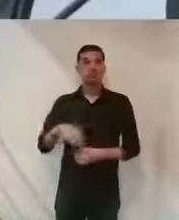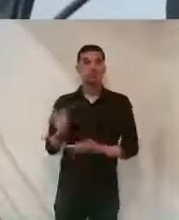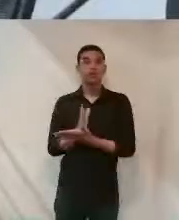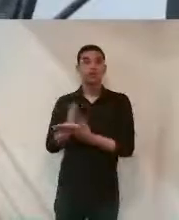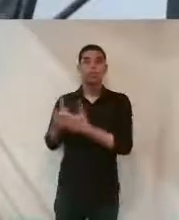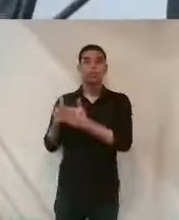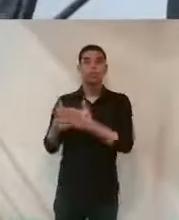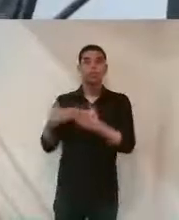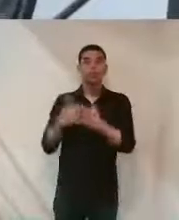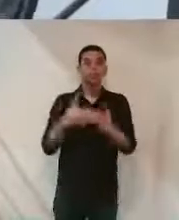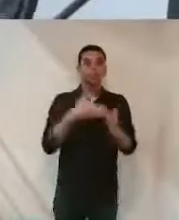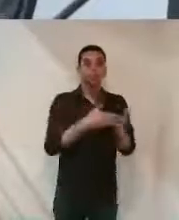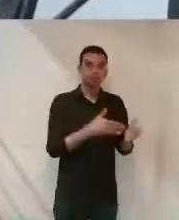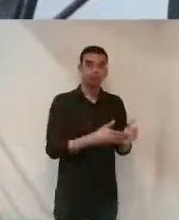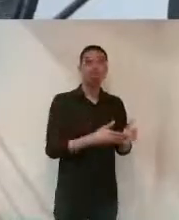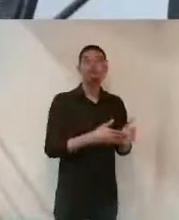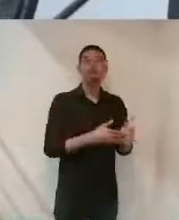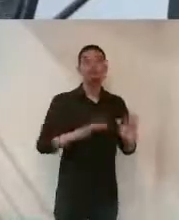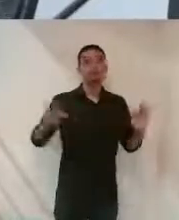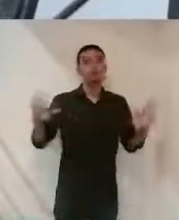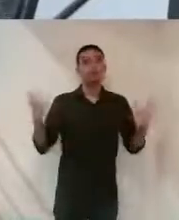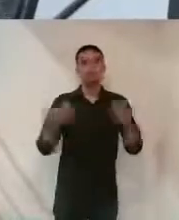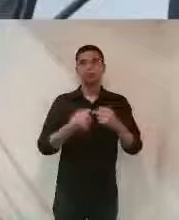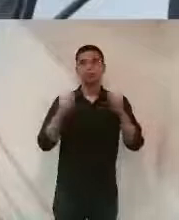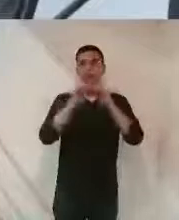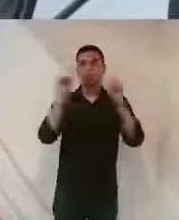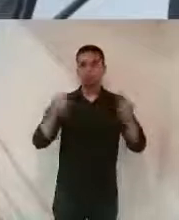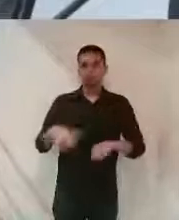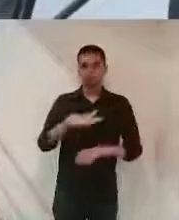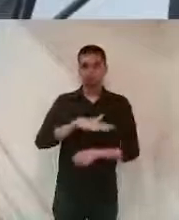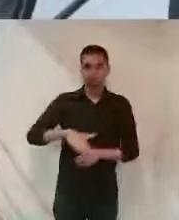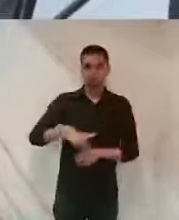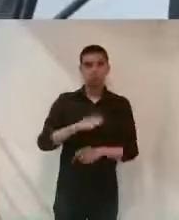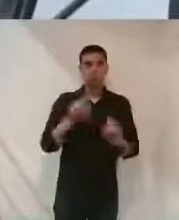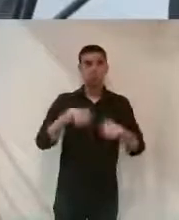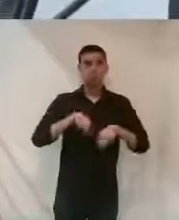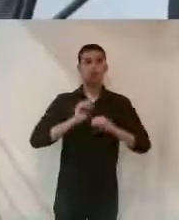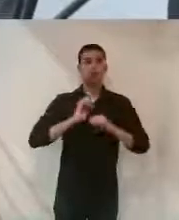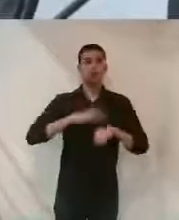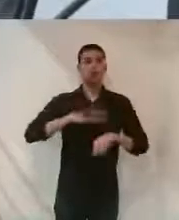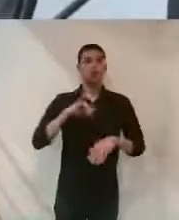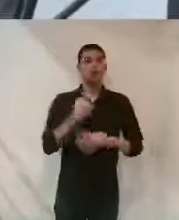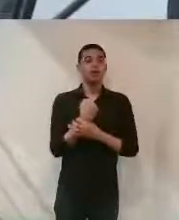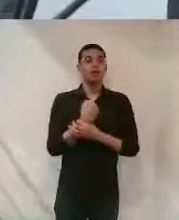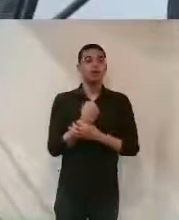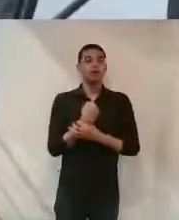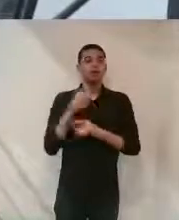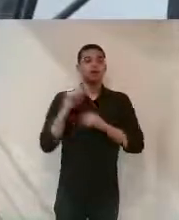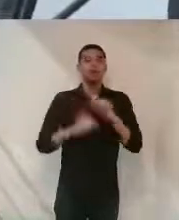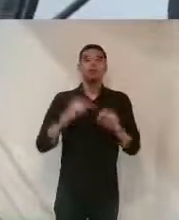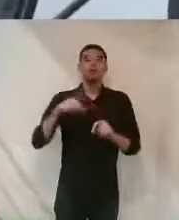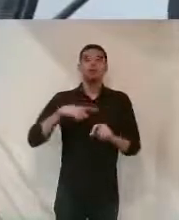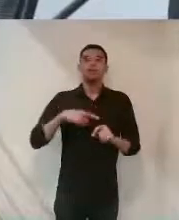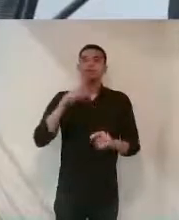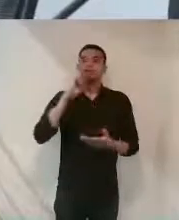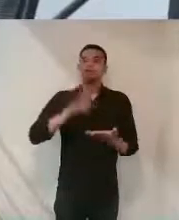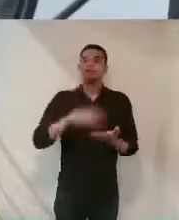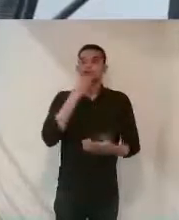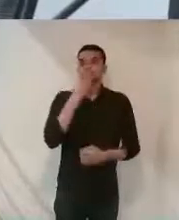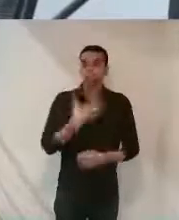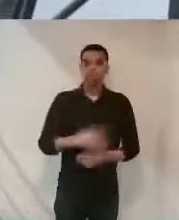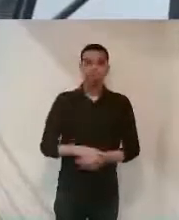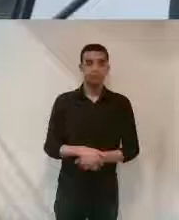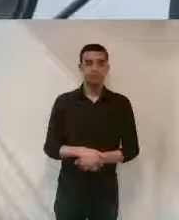do decreto, que são para todos os sistemas, e que fortalecem, então, a apresentação desses resultados. Esses resultados eles